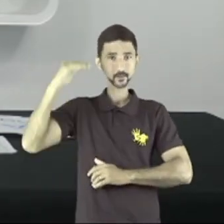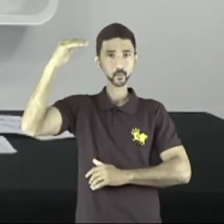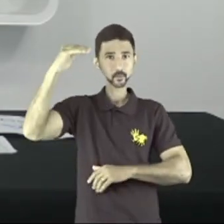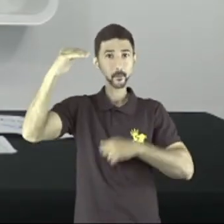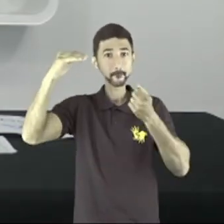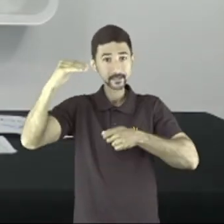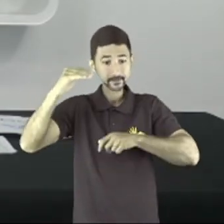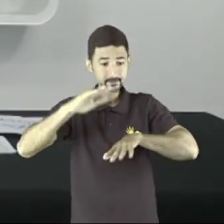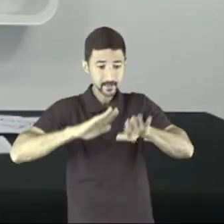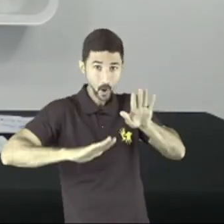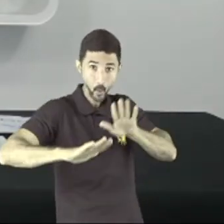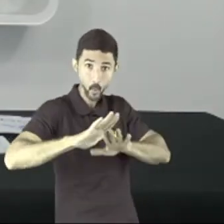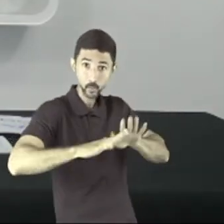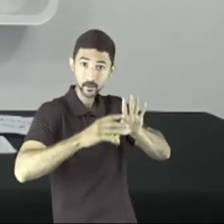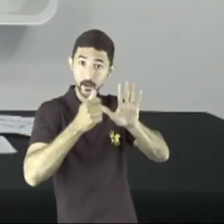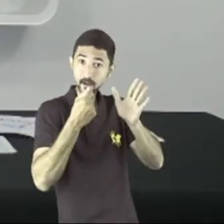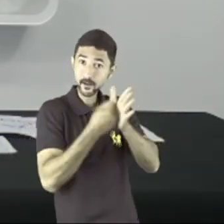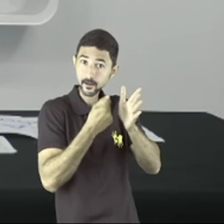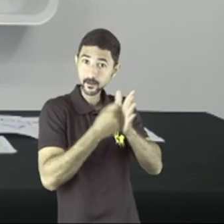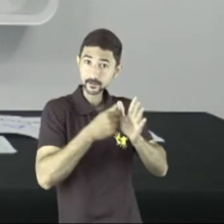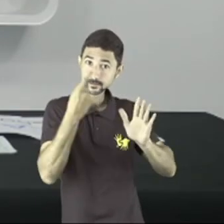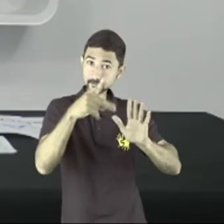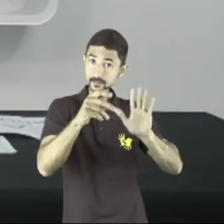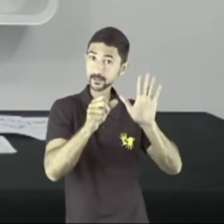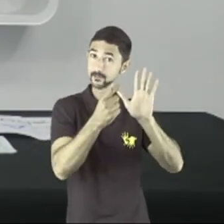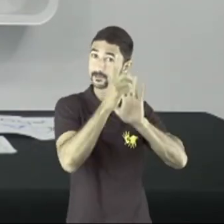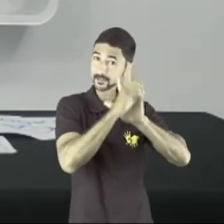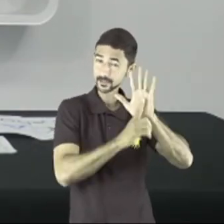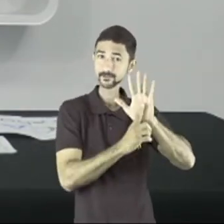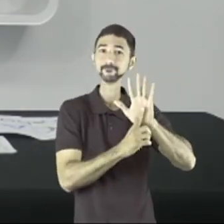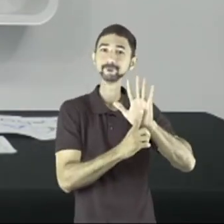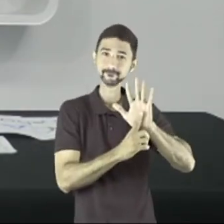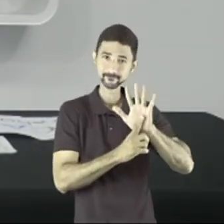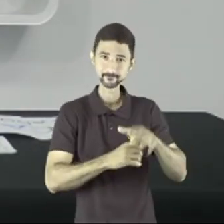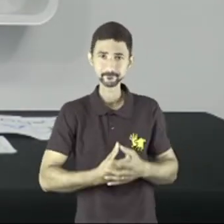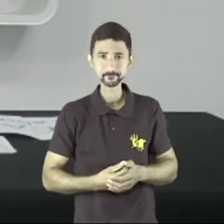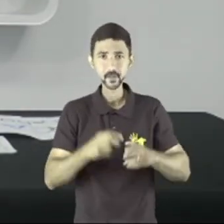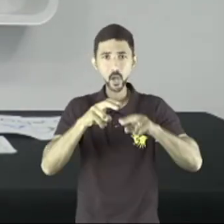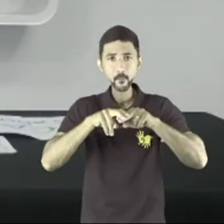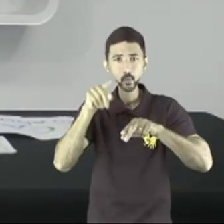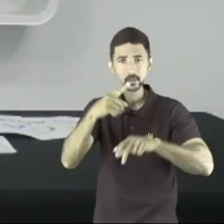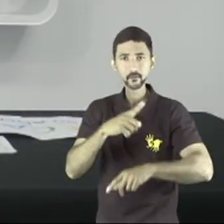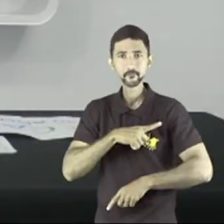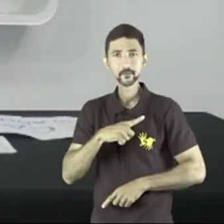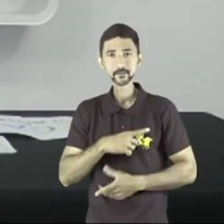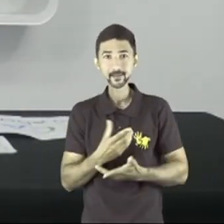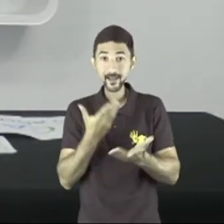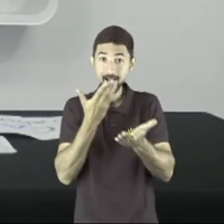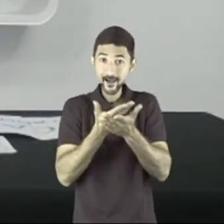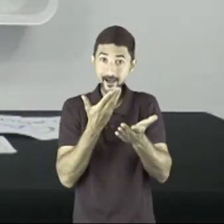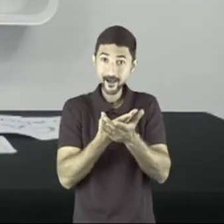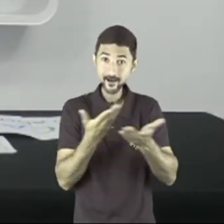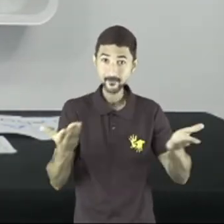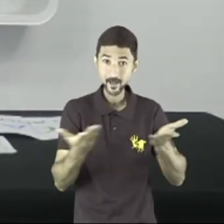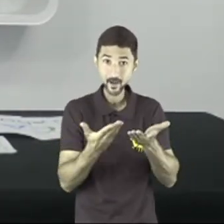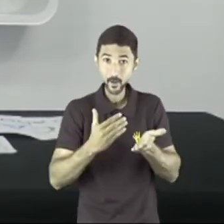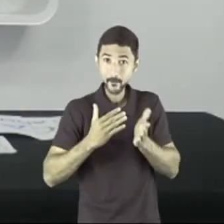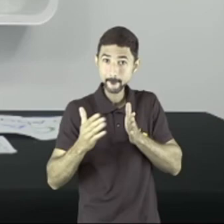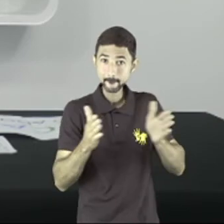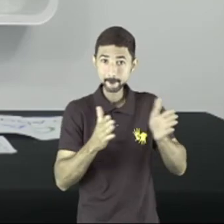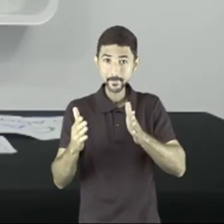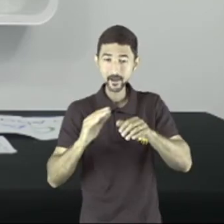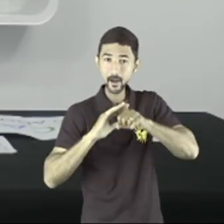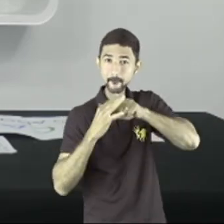que zelar e assegurar esses direitos para vocês. É por isso que vocês têm aula. Neste período